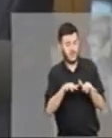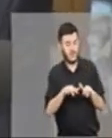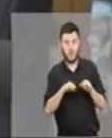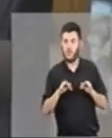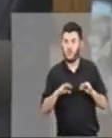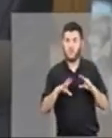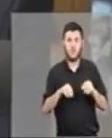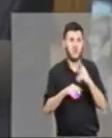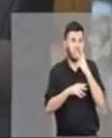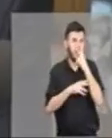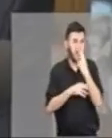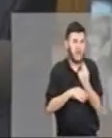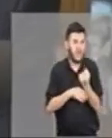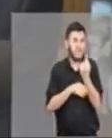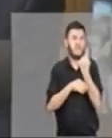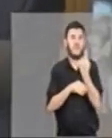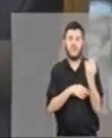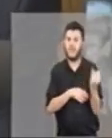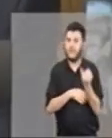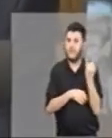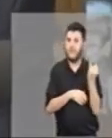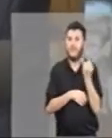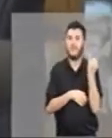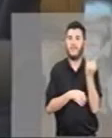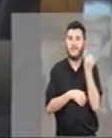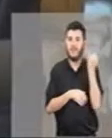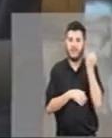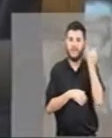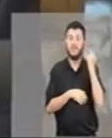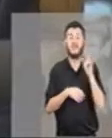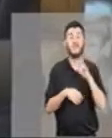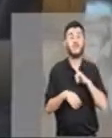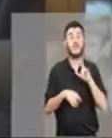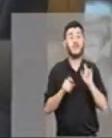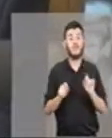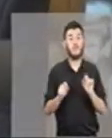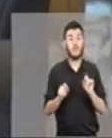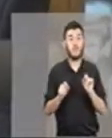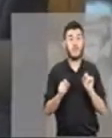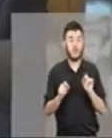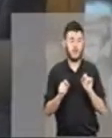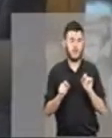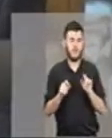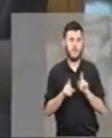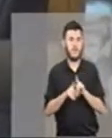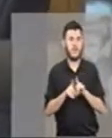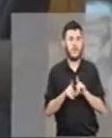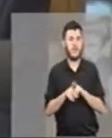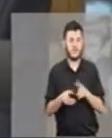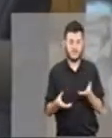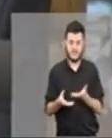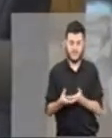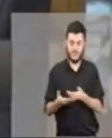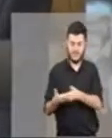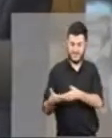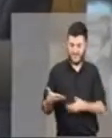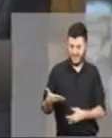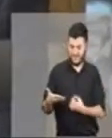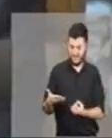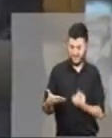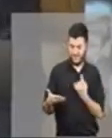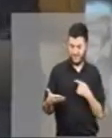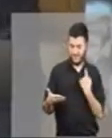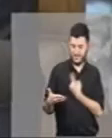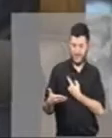parece-me extremamente importante pela natureza da matéria, uma matéria extremamente delicada que está sendo